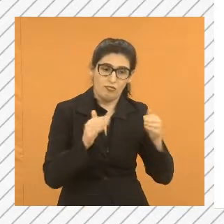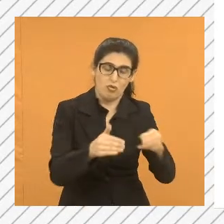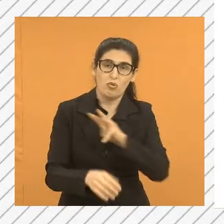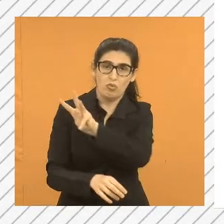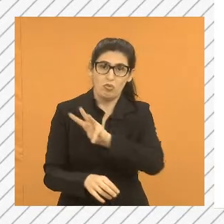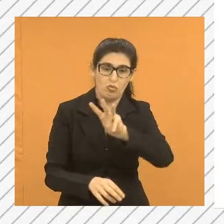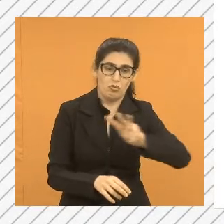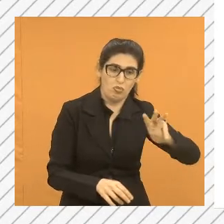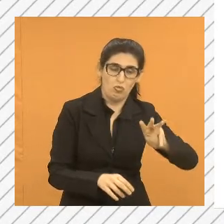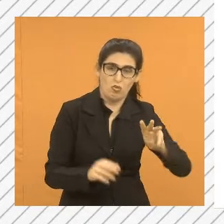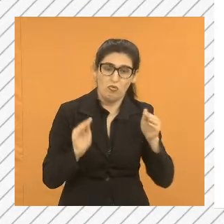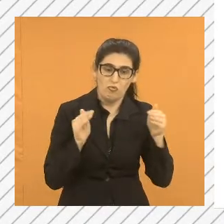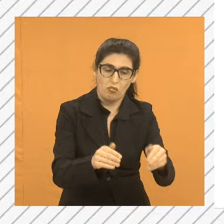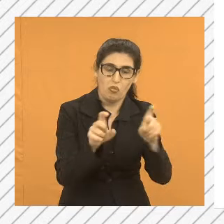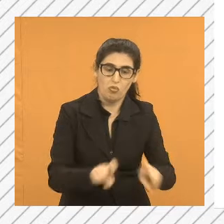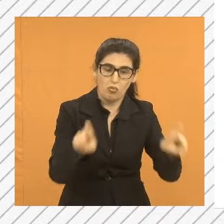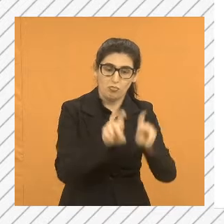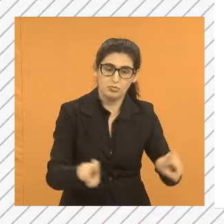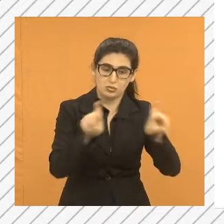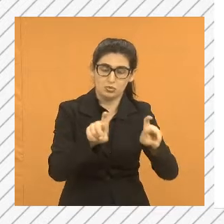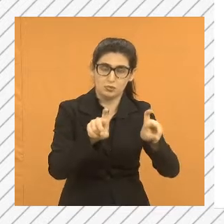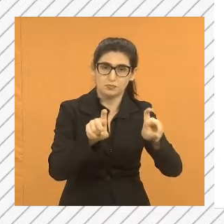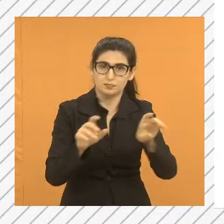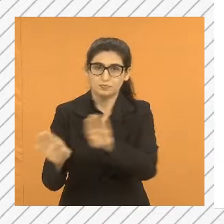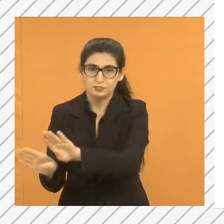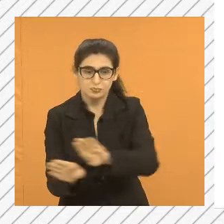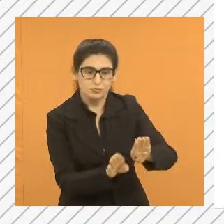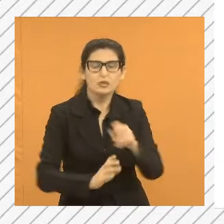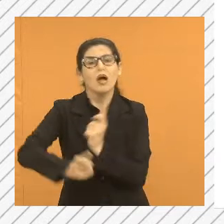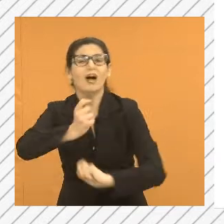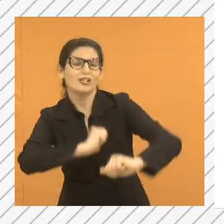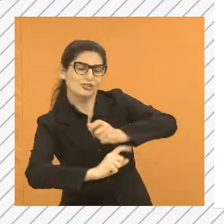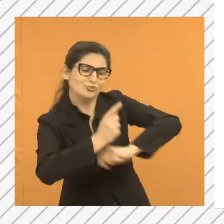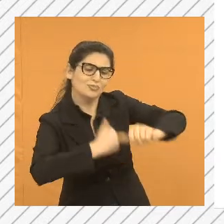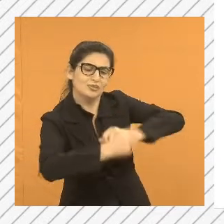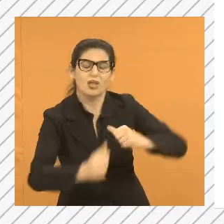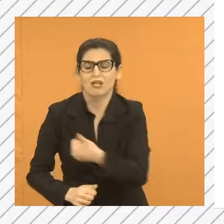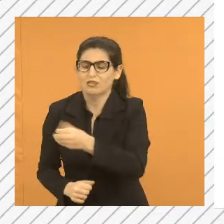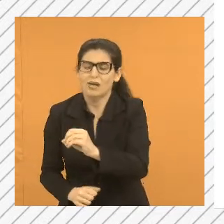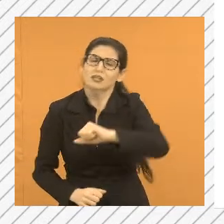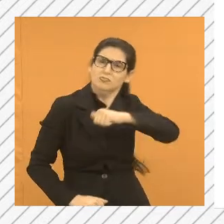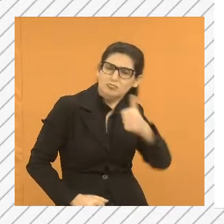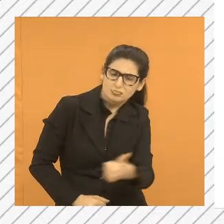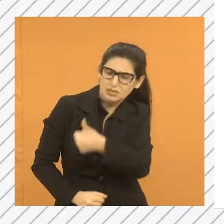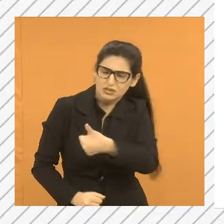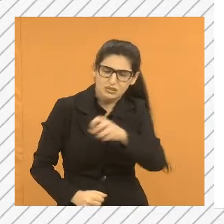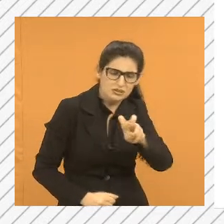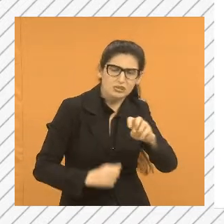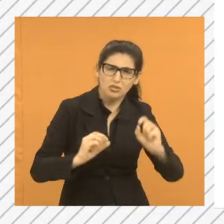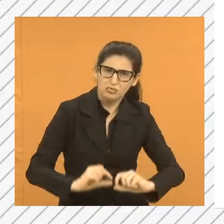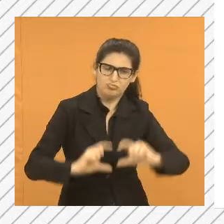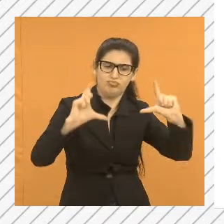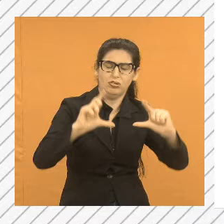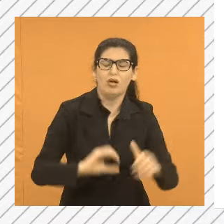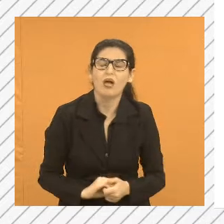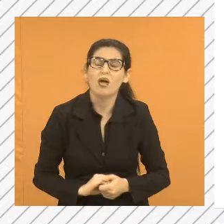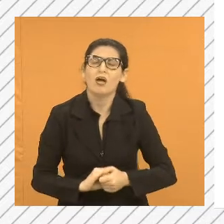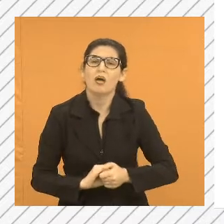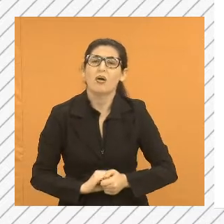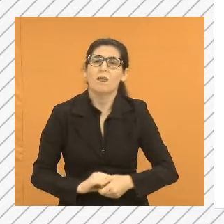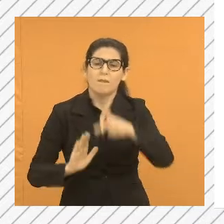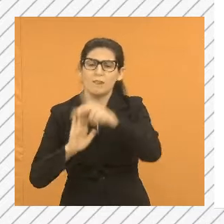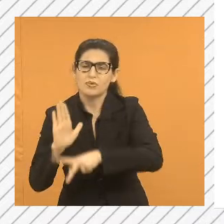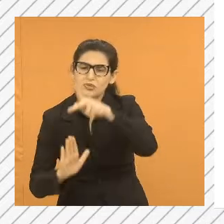administrativo, tivemos um pequeno aumento de 10 para 15. Análise de projeto arquitetônico, isso